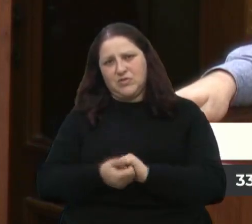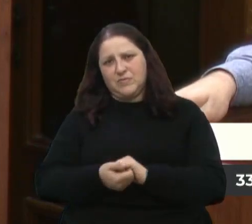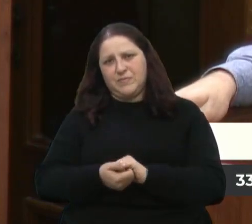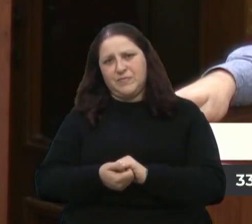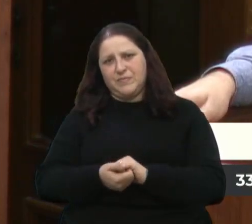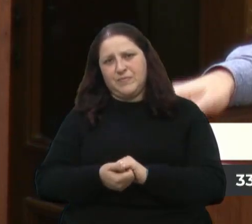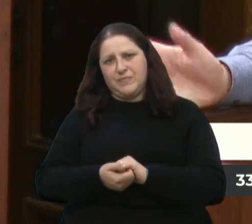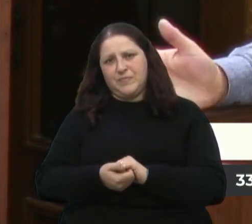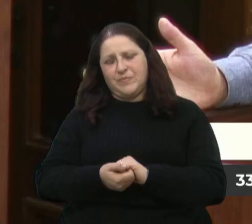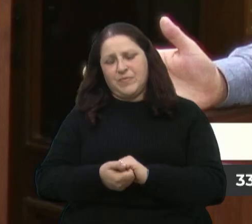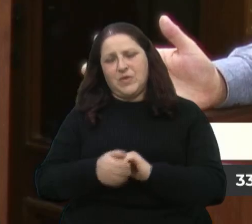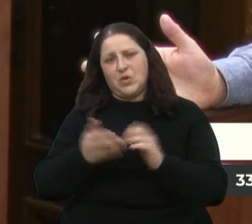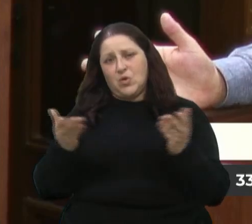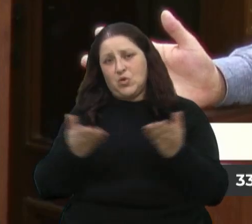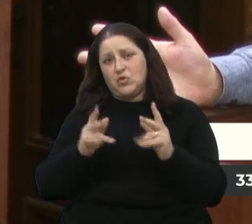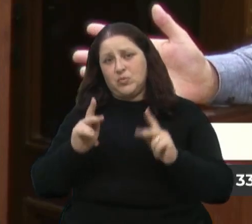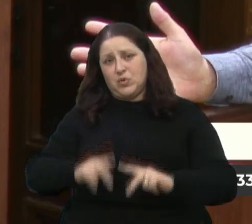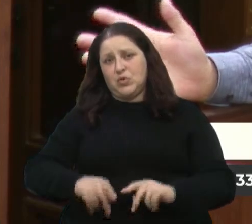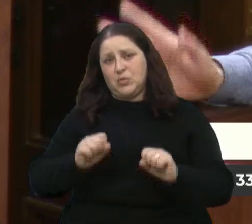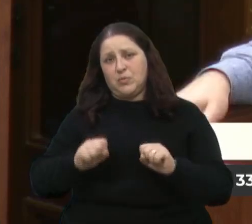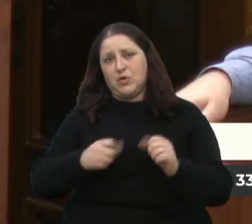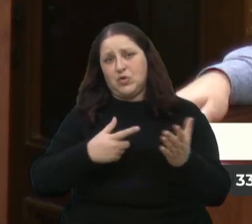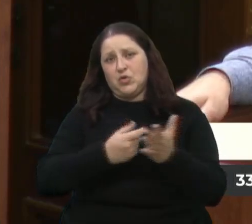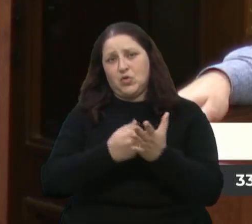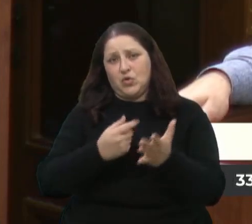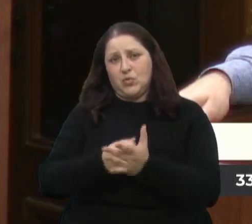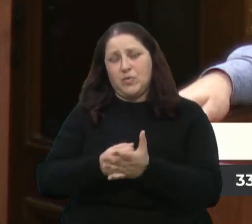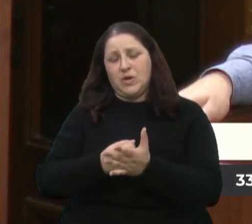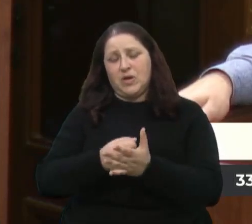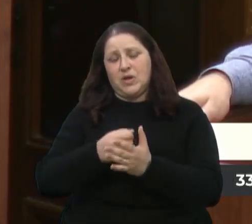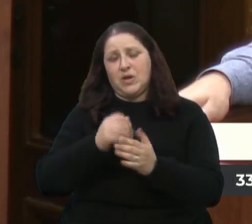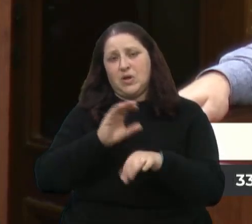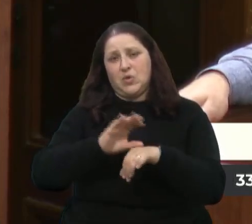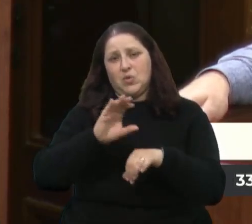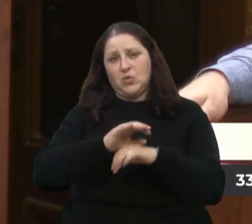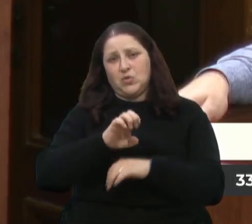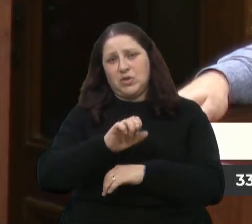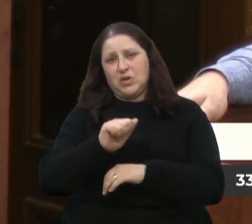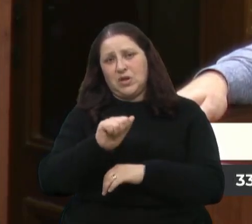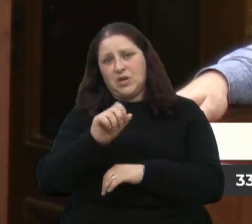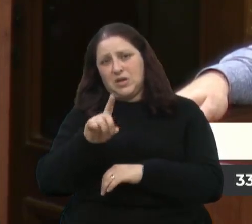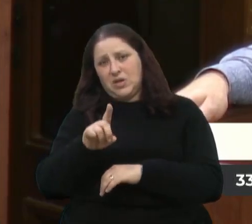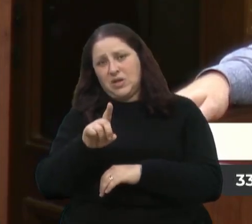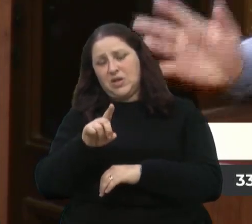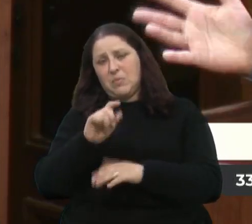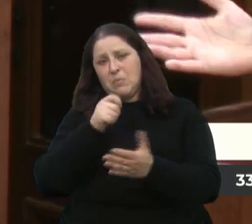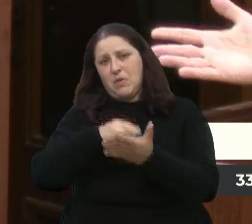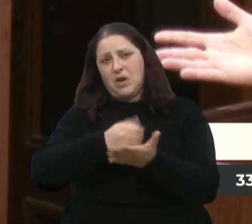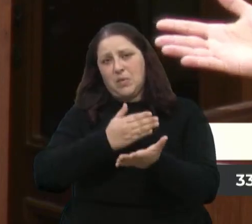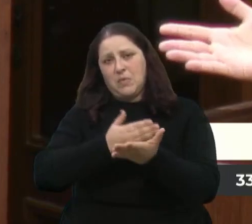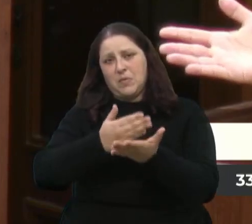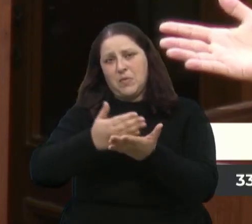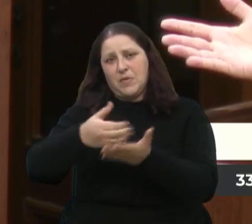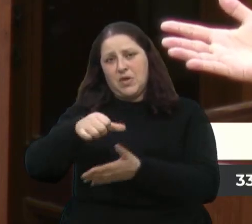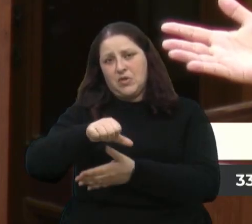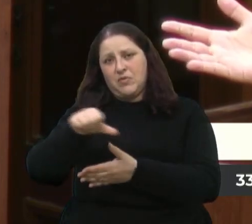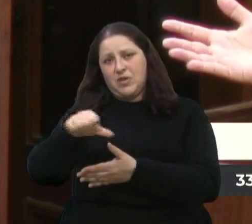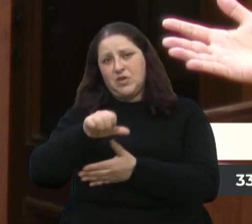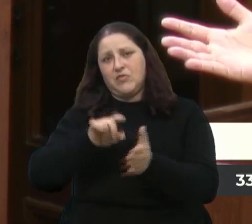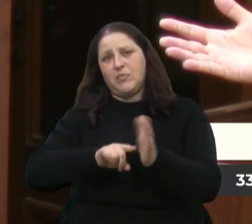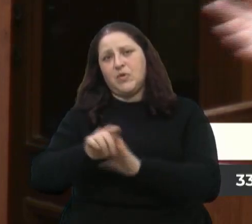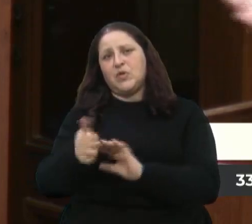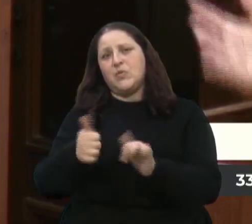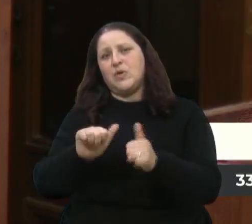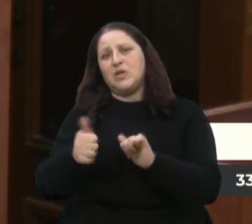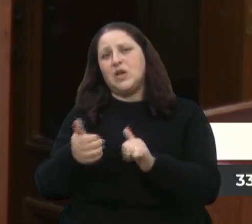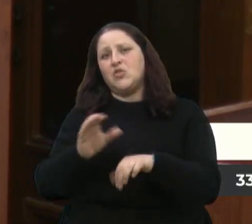comprar um curso EAD de R$ 99,99 ao mês. Qual é a qualidade desse curso? Nós poderíamos discutir isso.